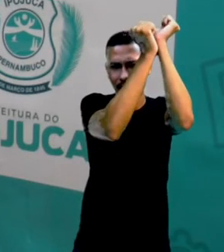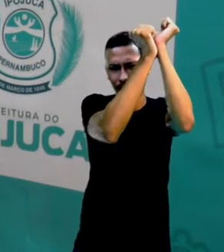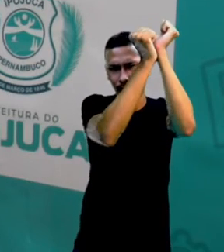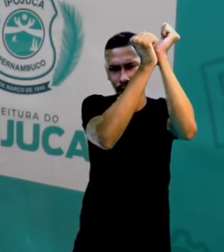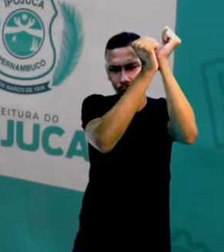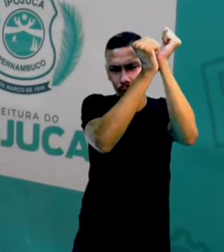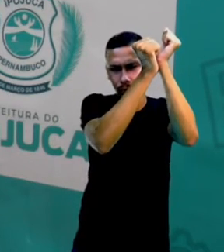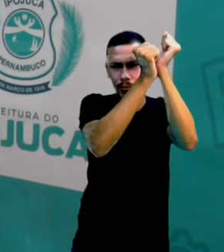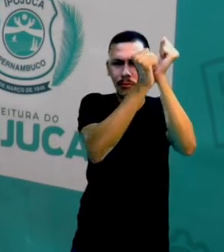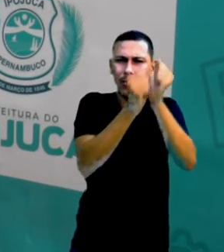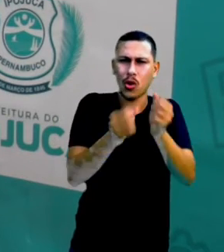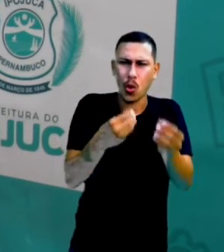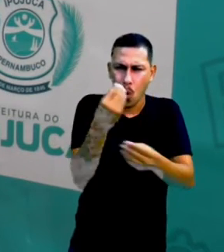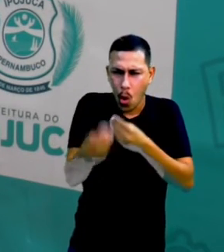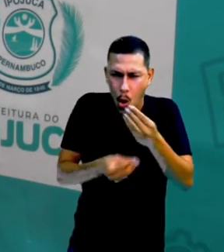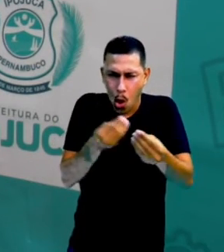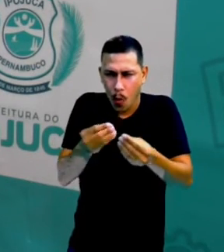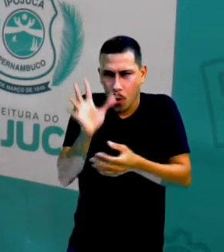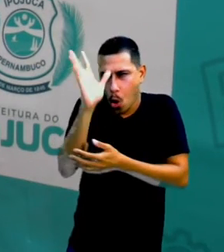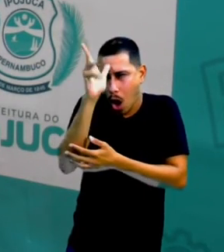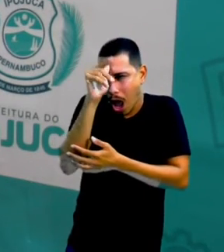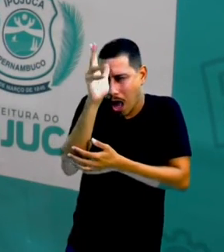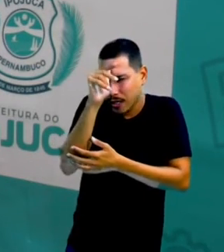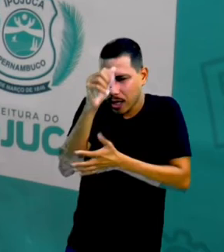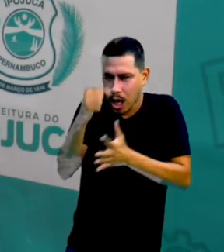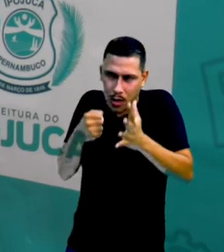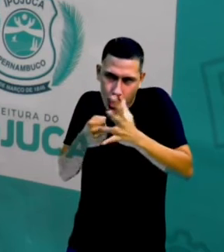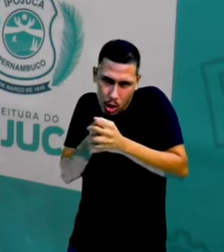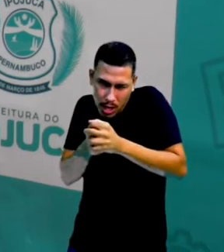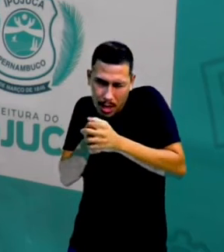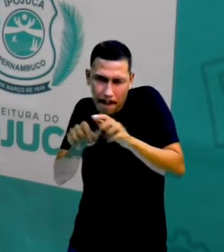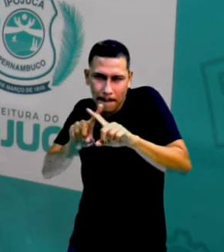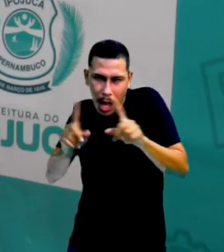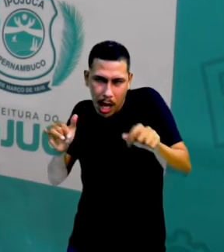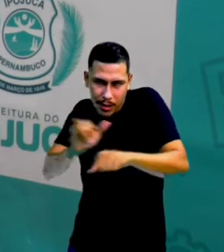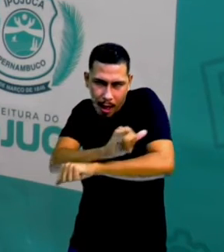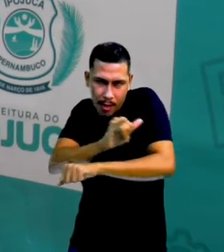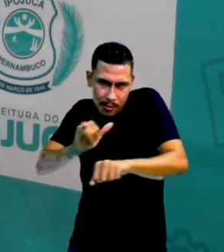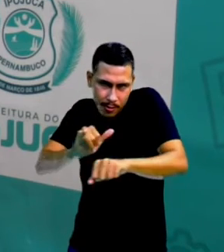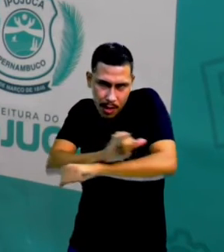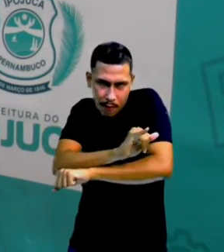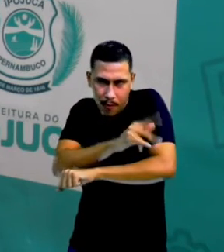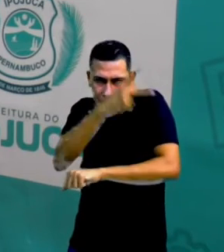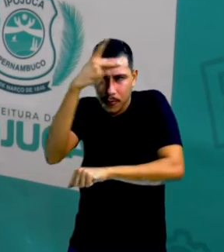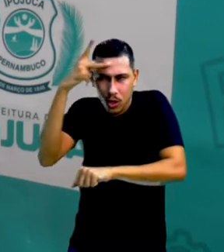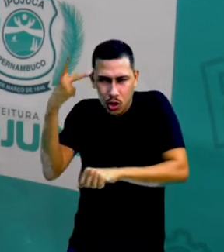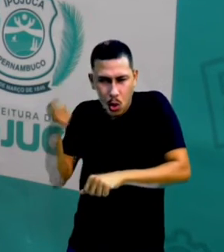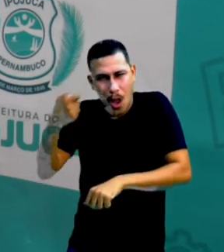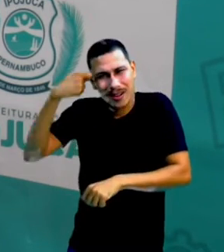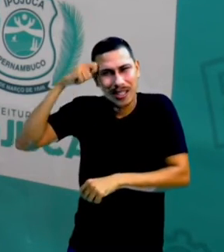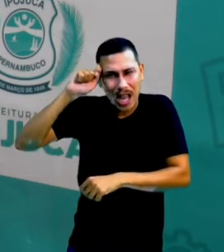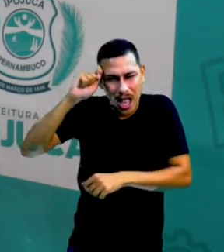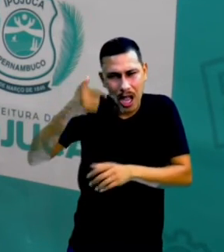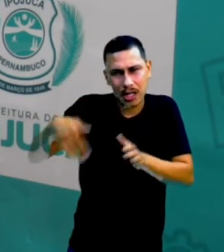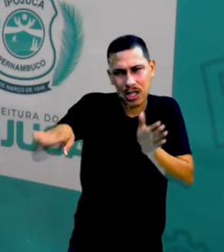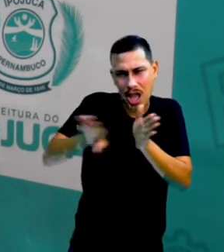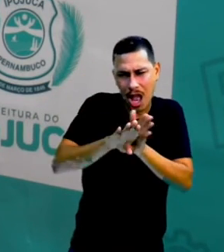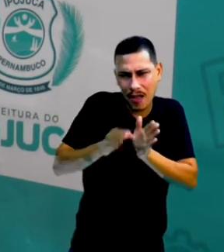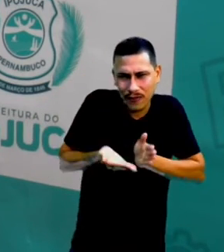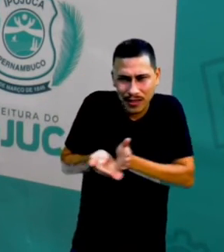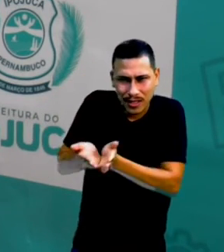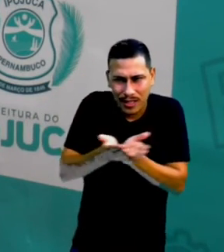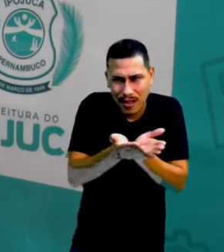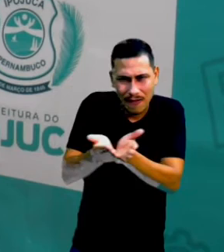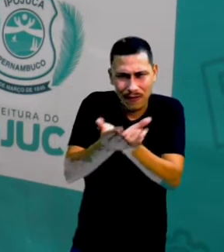por galinhas da Angola, que não eram galinhas da Angola, e sim os negros que vinham lá, né, dentro dos navios, em condições que não